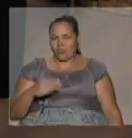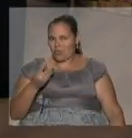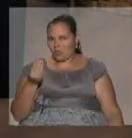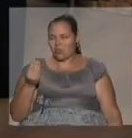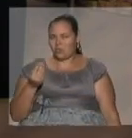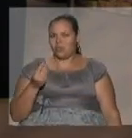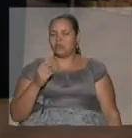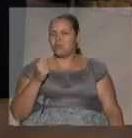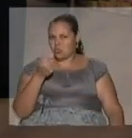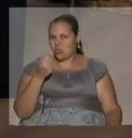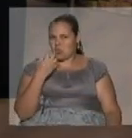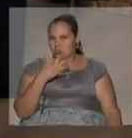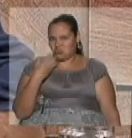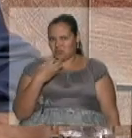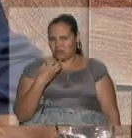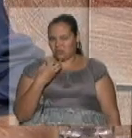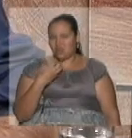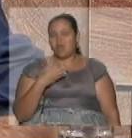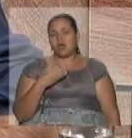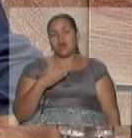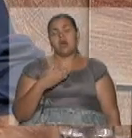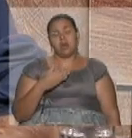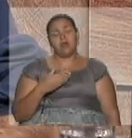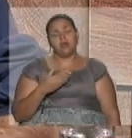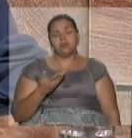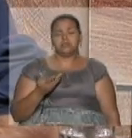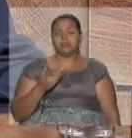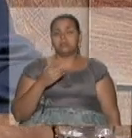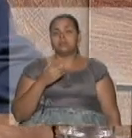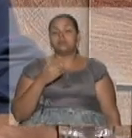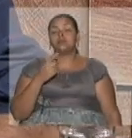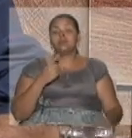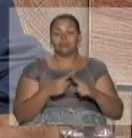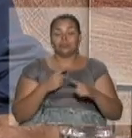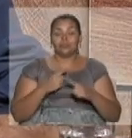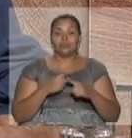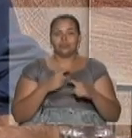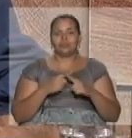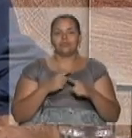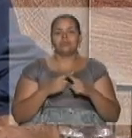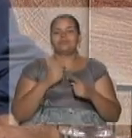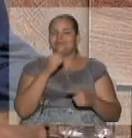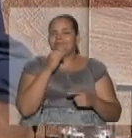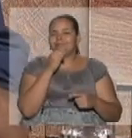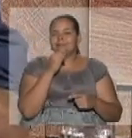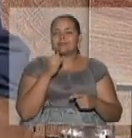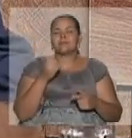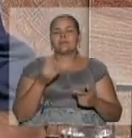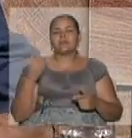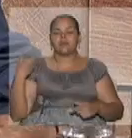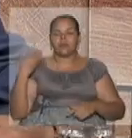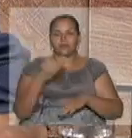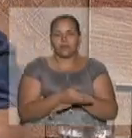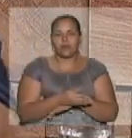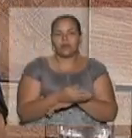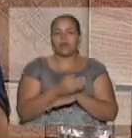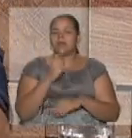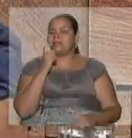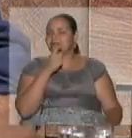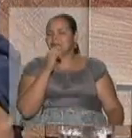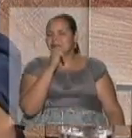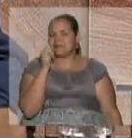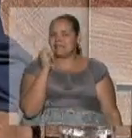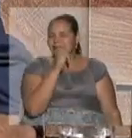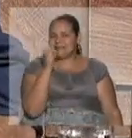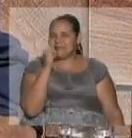muito som e pouca música? Muito som e pouca música, pelo menos o que é veiculado, né? Assim, você, por exemplo, vai num consultório dentário, você